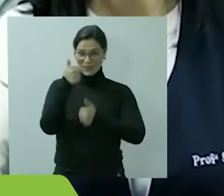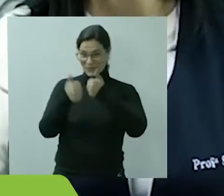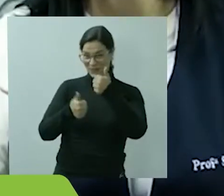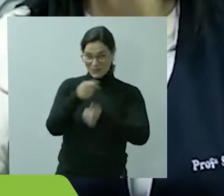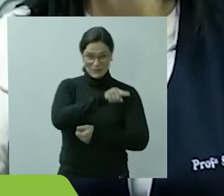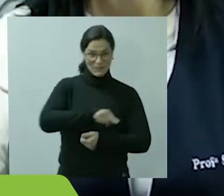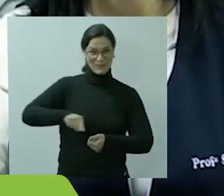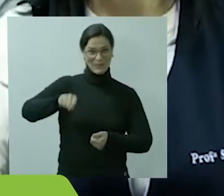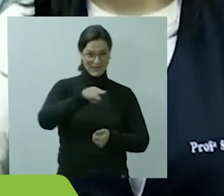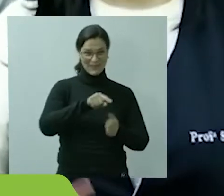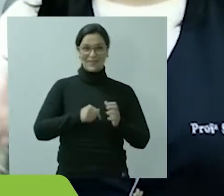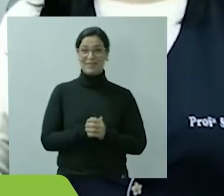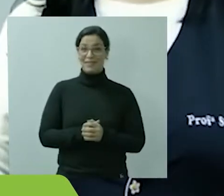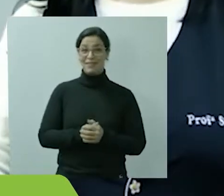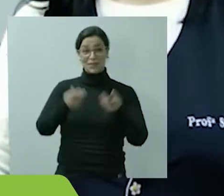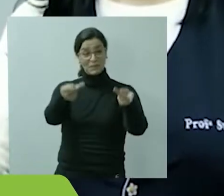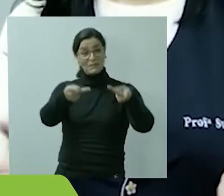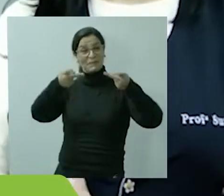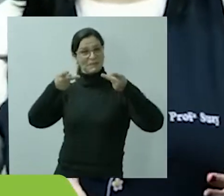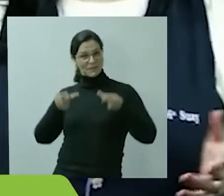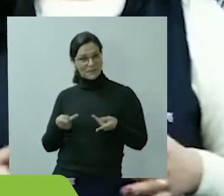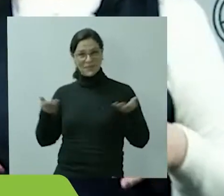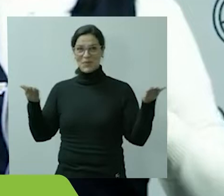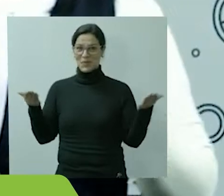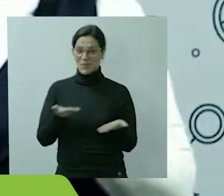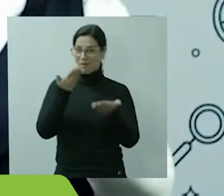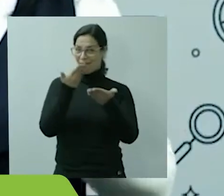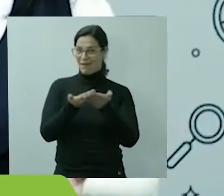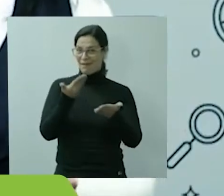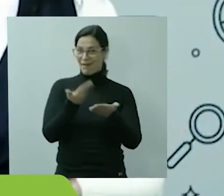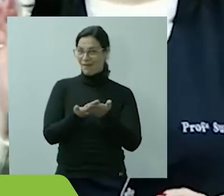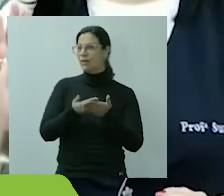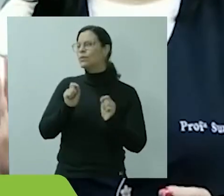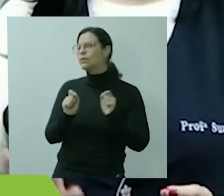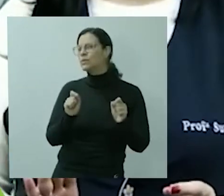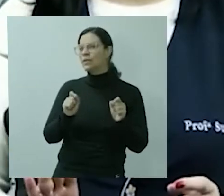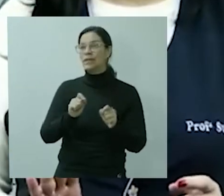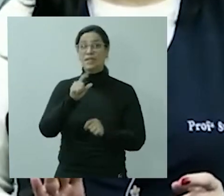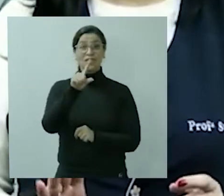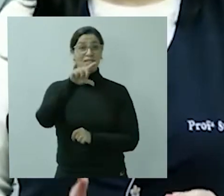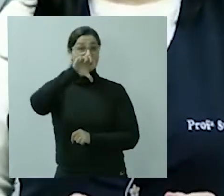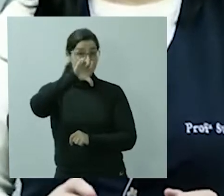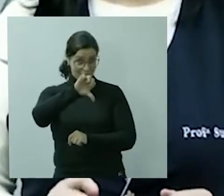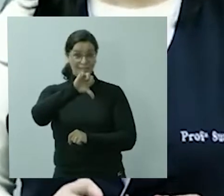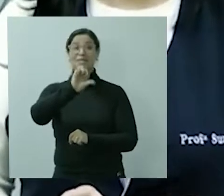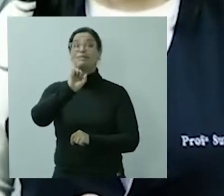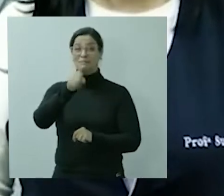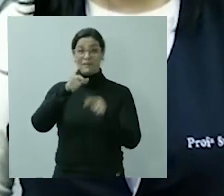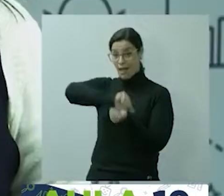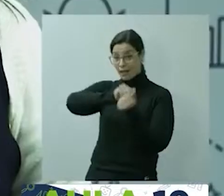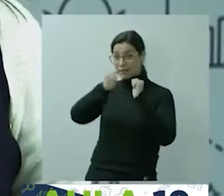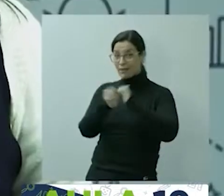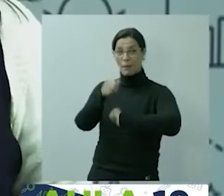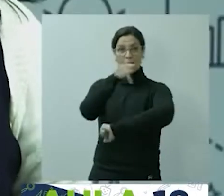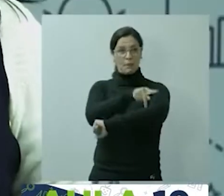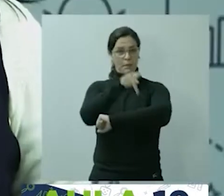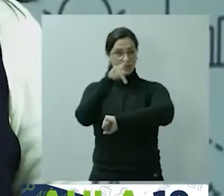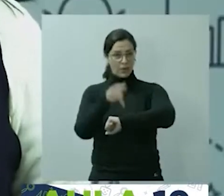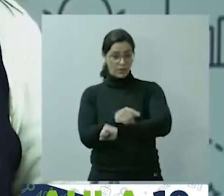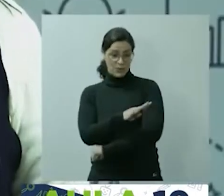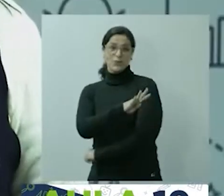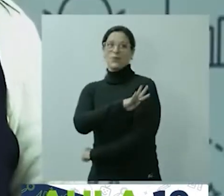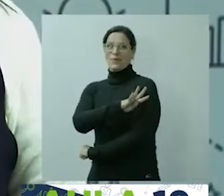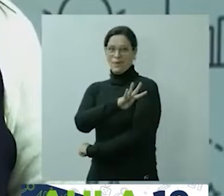Olá, tudo bem com vocês? Sejam bem-vindos à nossa aula de língua portuguesa, adequação pedagógica